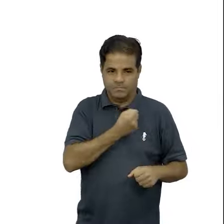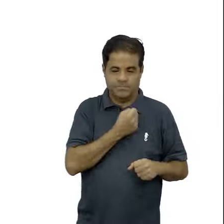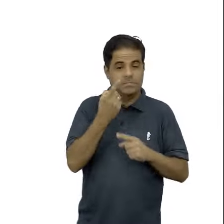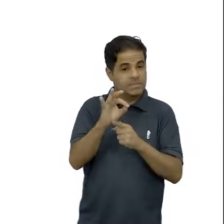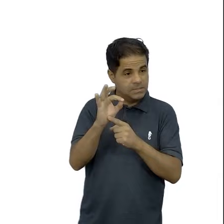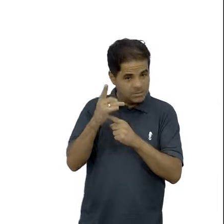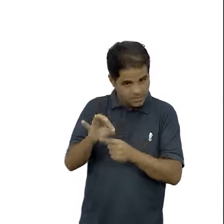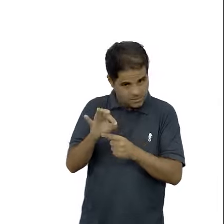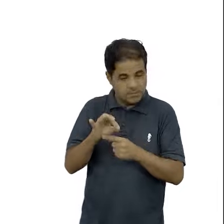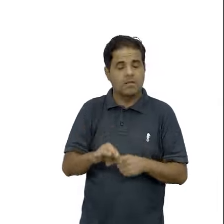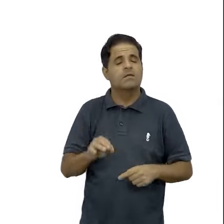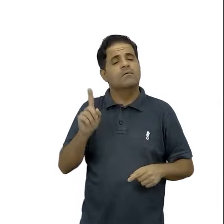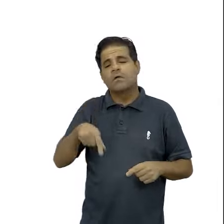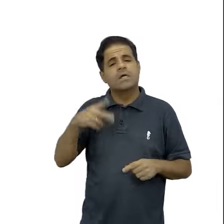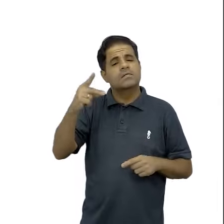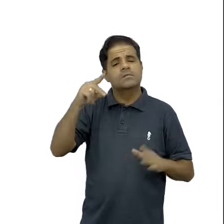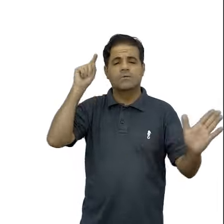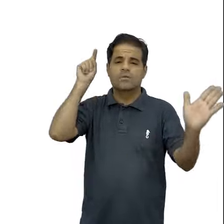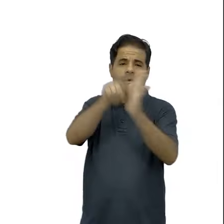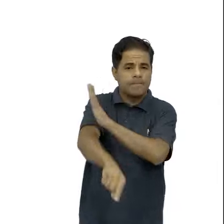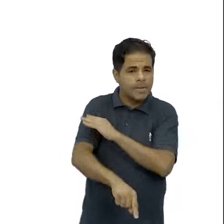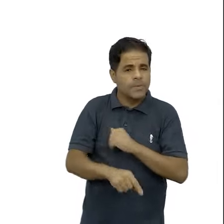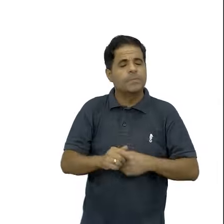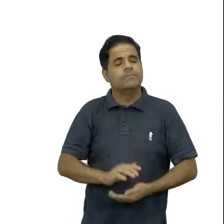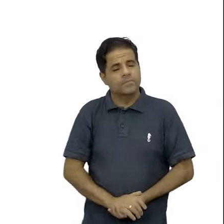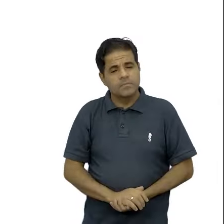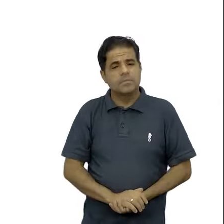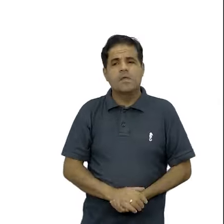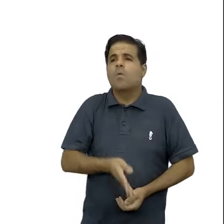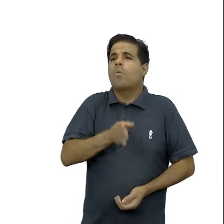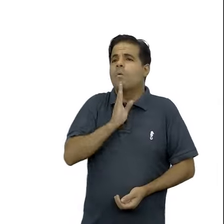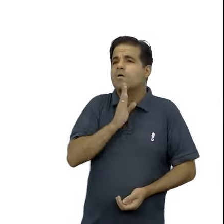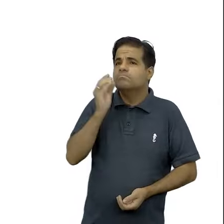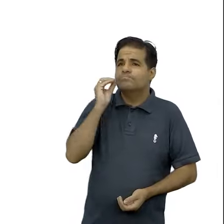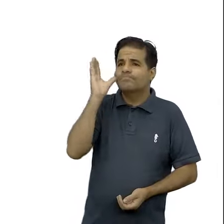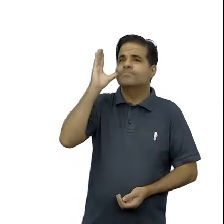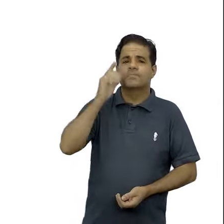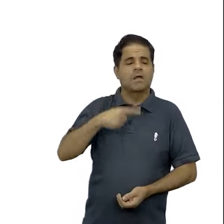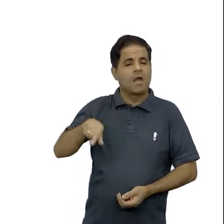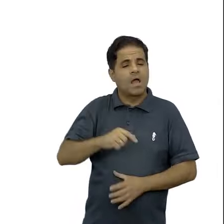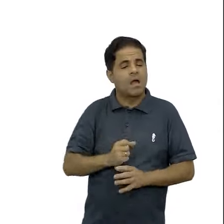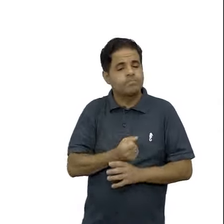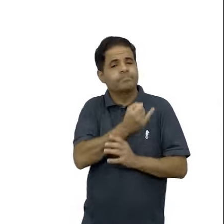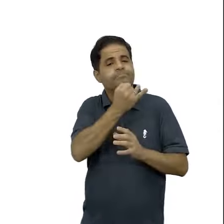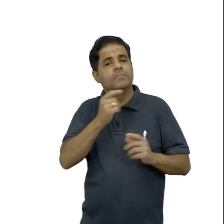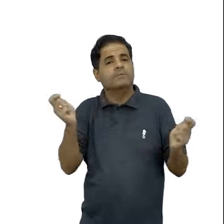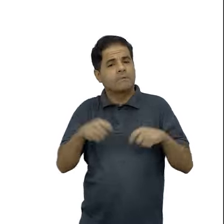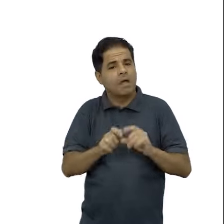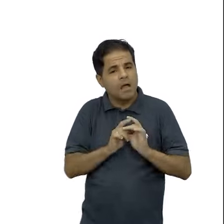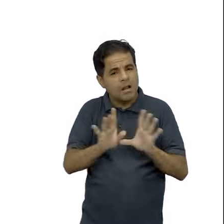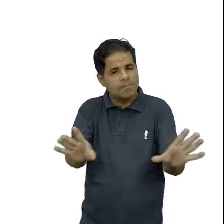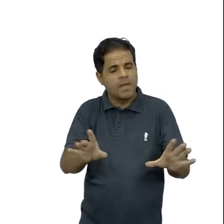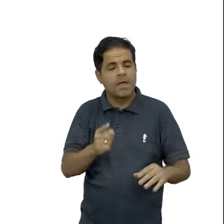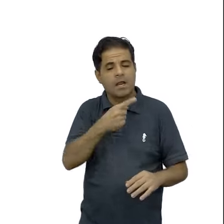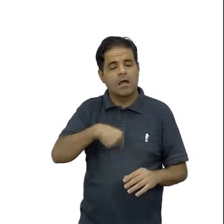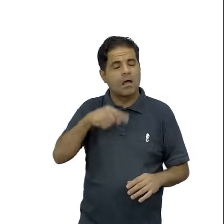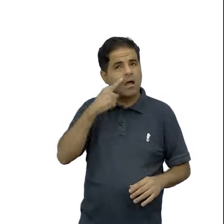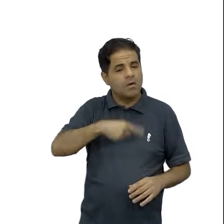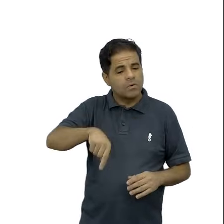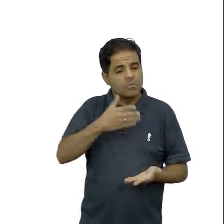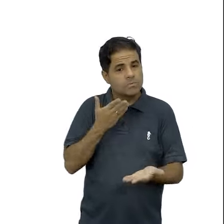decimal. E a segunda pergunta, né? Que conhecimentos a quantificação possibilita ao